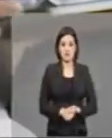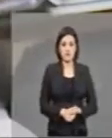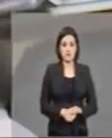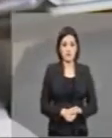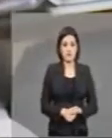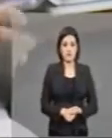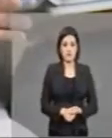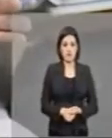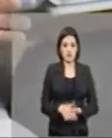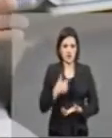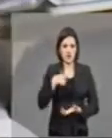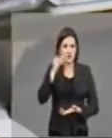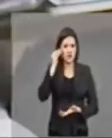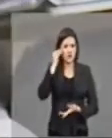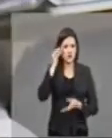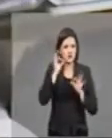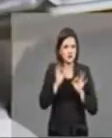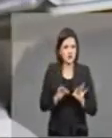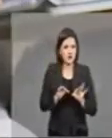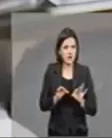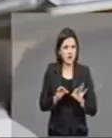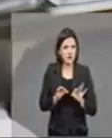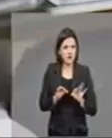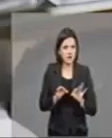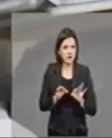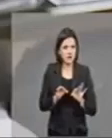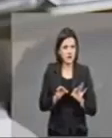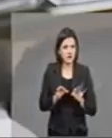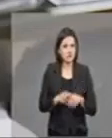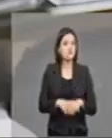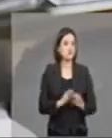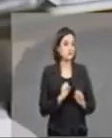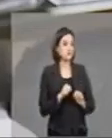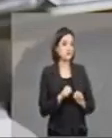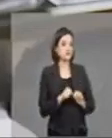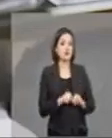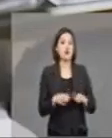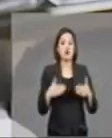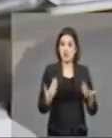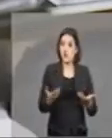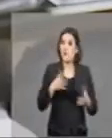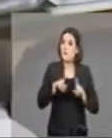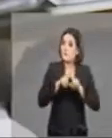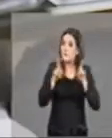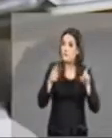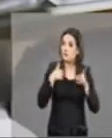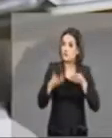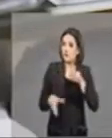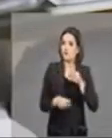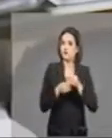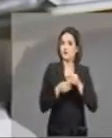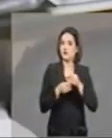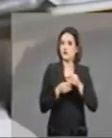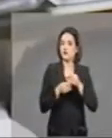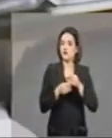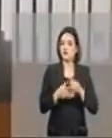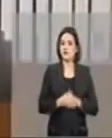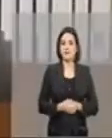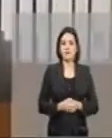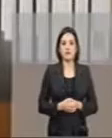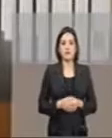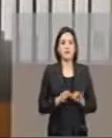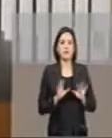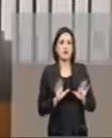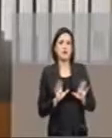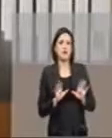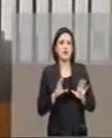Eu estou entendendo na linha do que o excelência. E assim, então, mas eu faço esse acréscimo, senhor presidente. Mas aí, nesse sentido, na